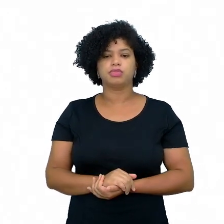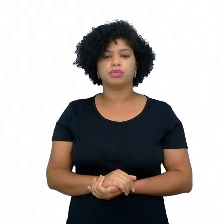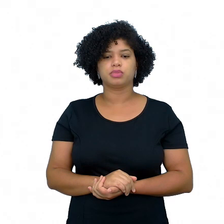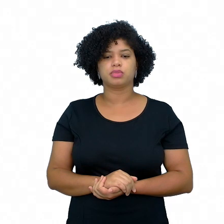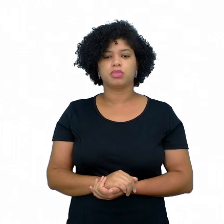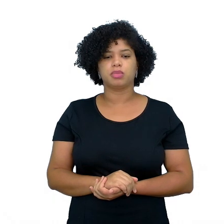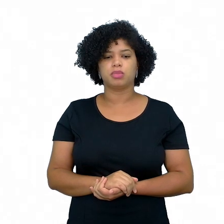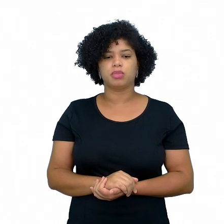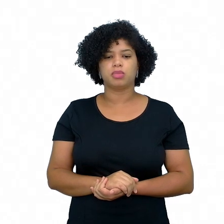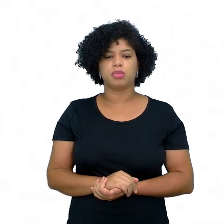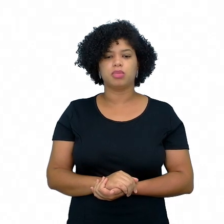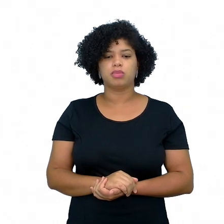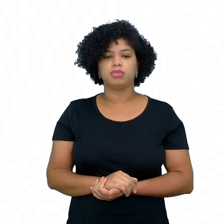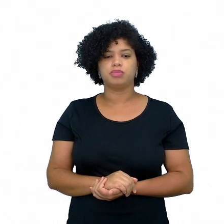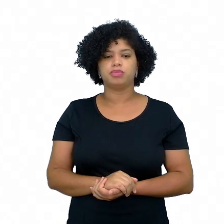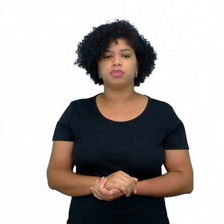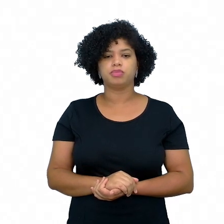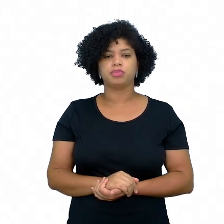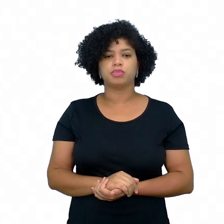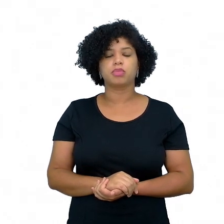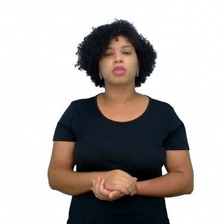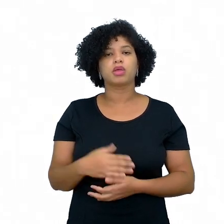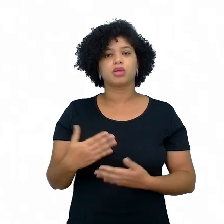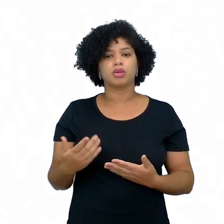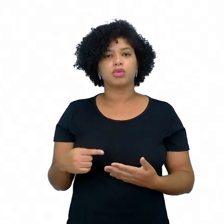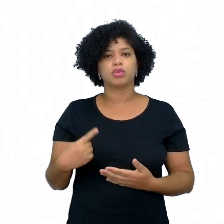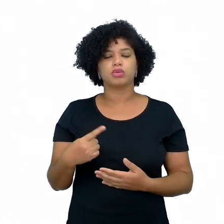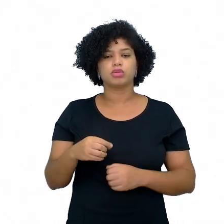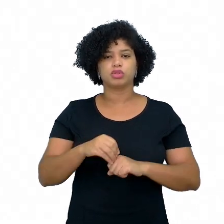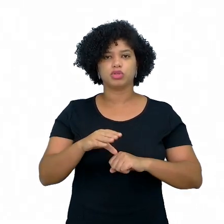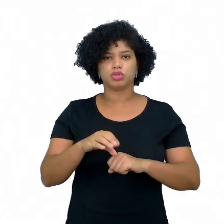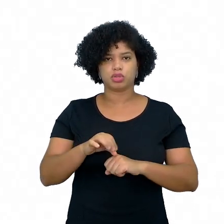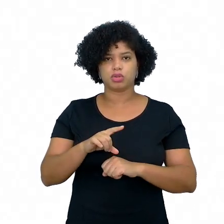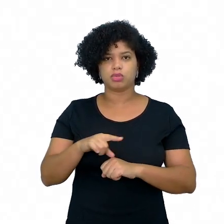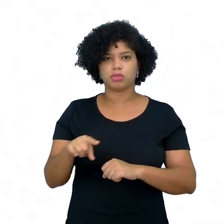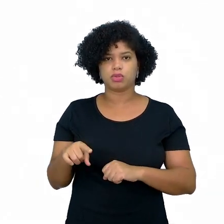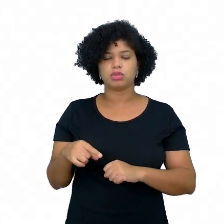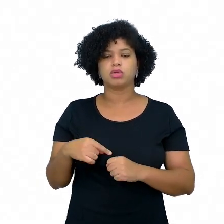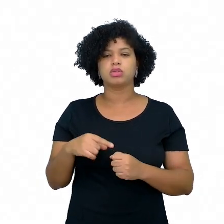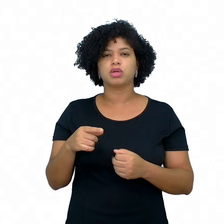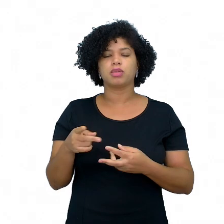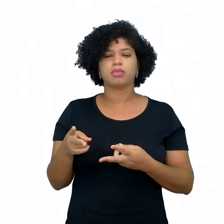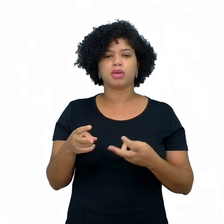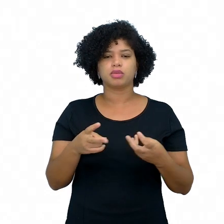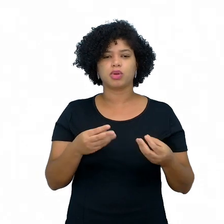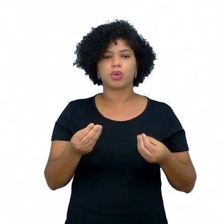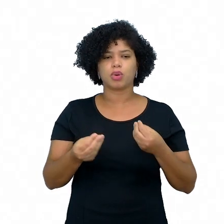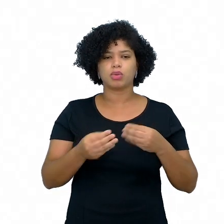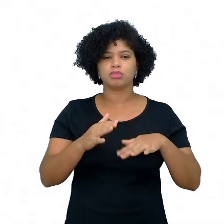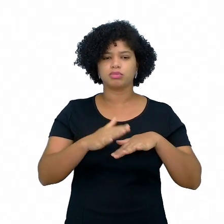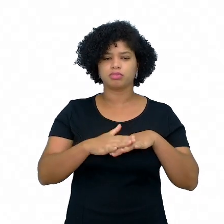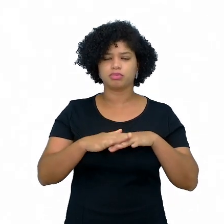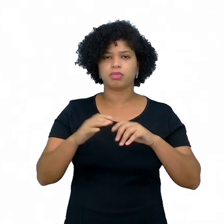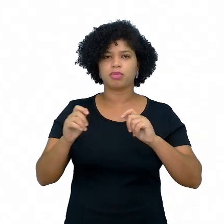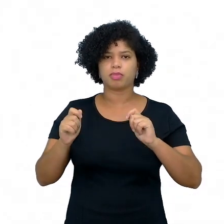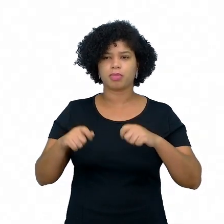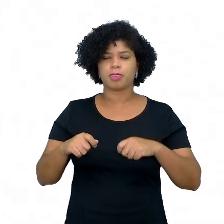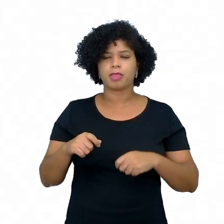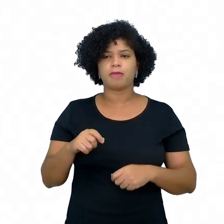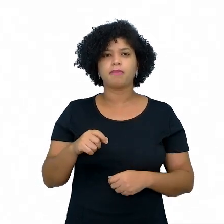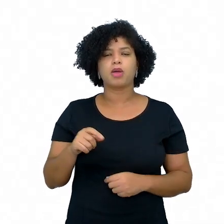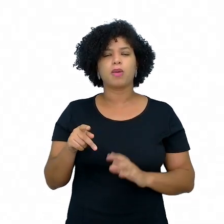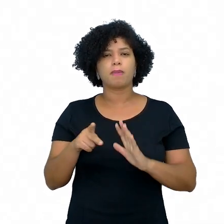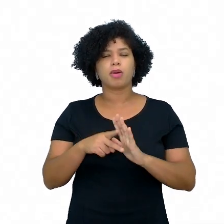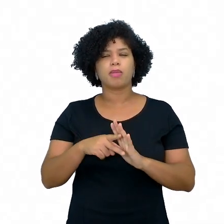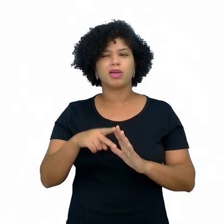tá? Aí sugerimos, né, que vocês façam aí esse mapeamento, né, verificando aí a dificuldade